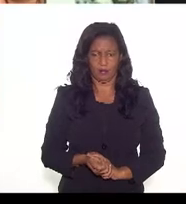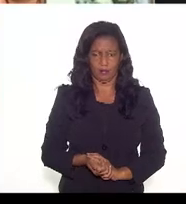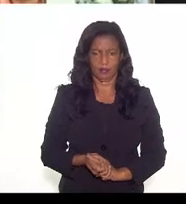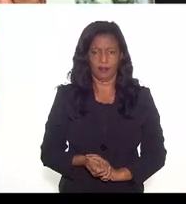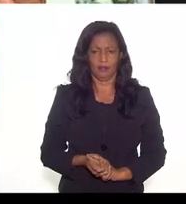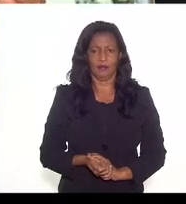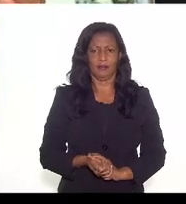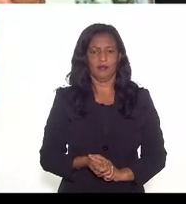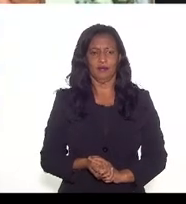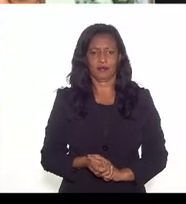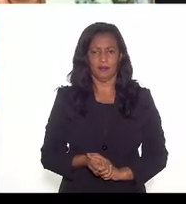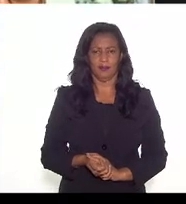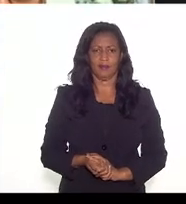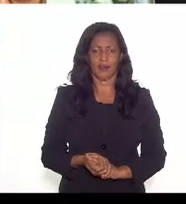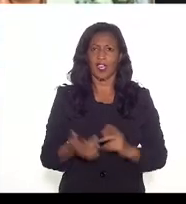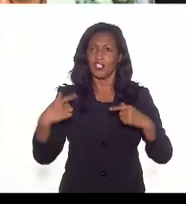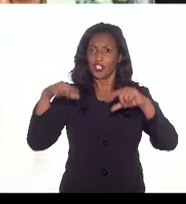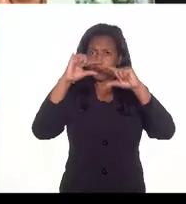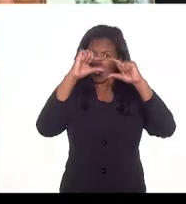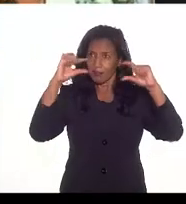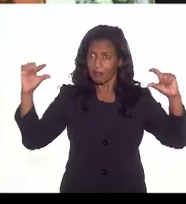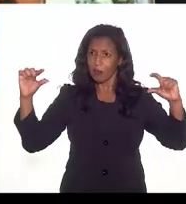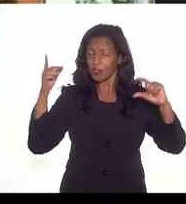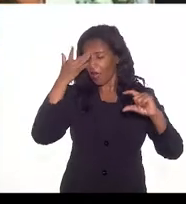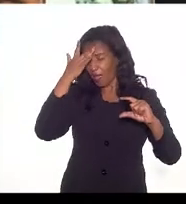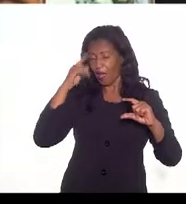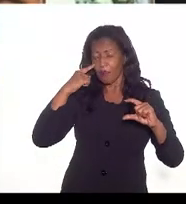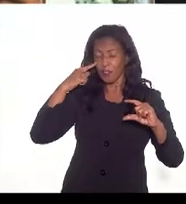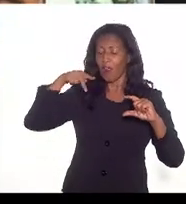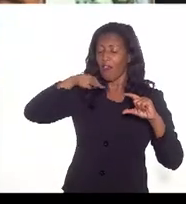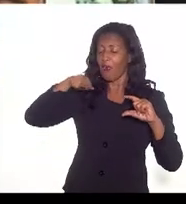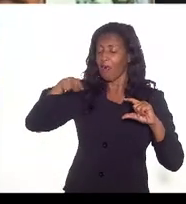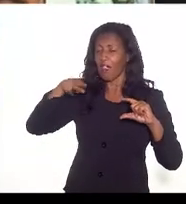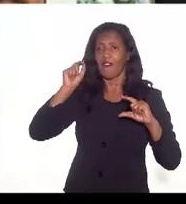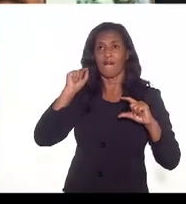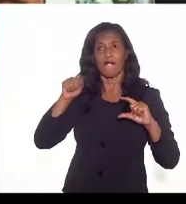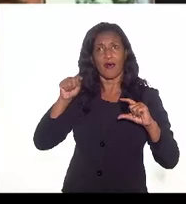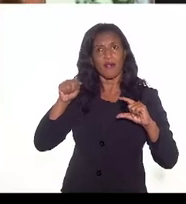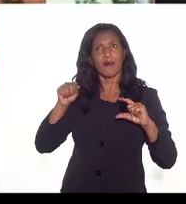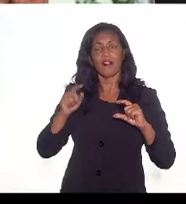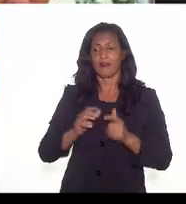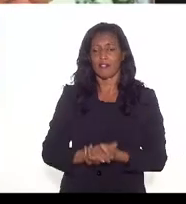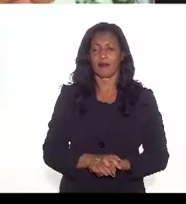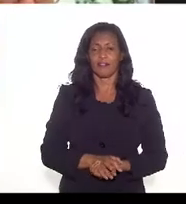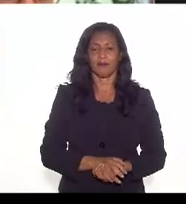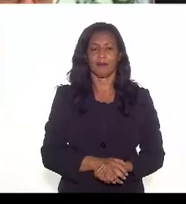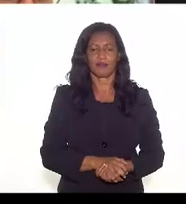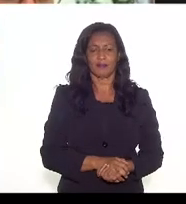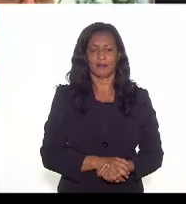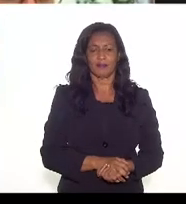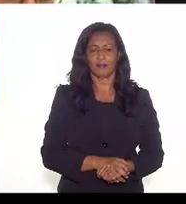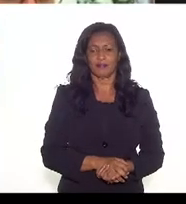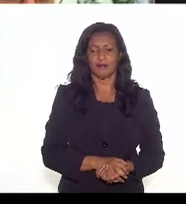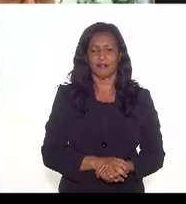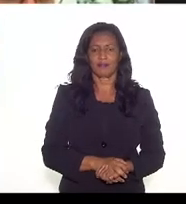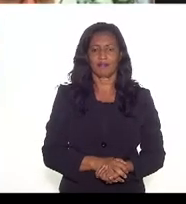Para a gente botar na tela aí, para as pessoas saberem, que as pessoas estão acompanhando a audiência pública.